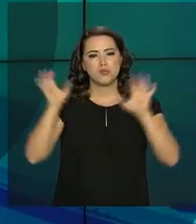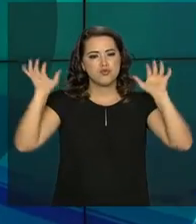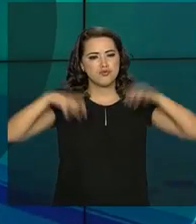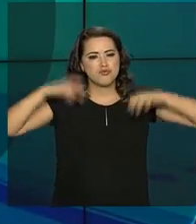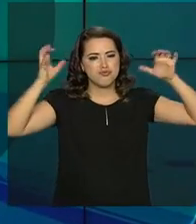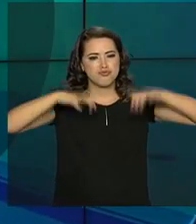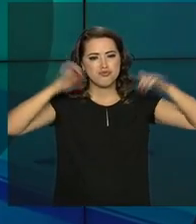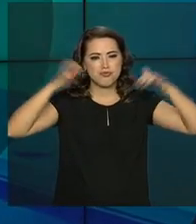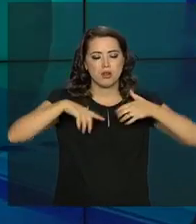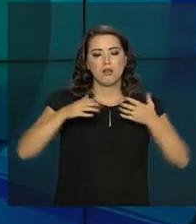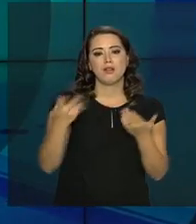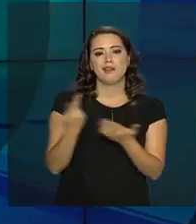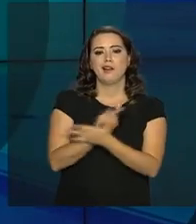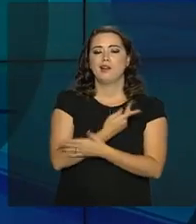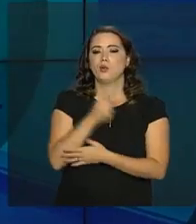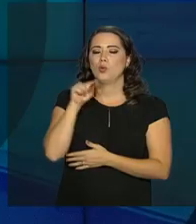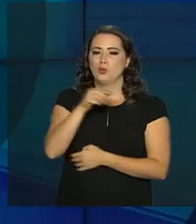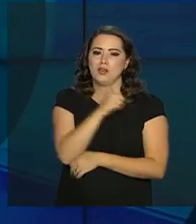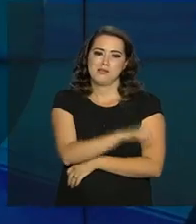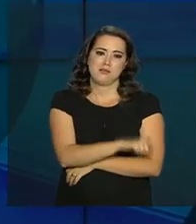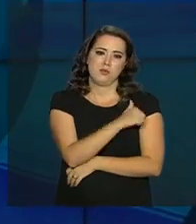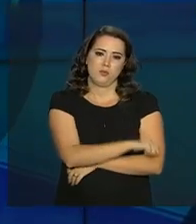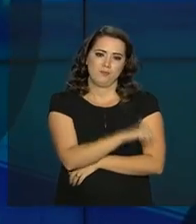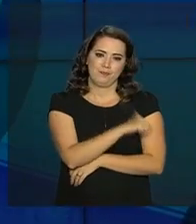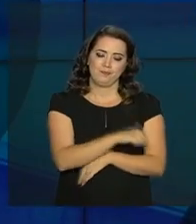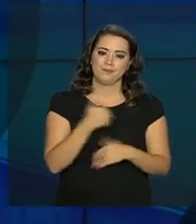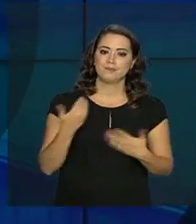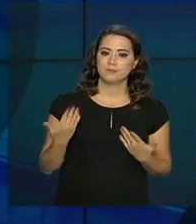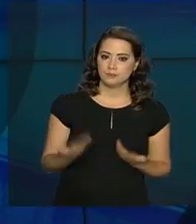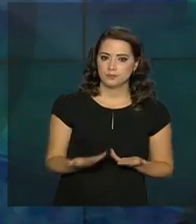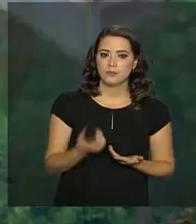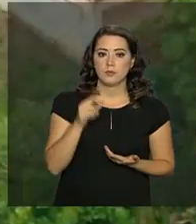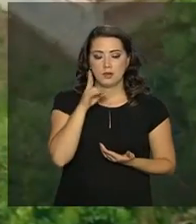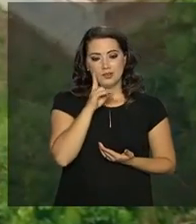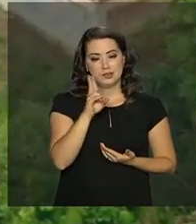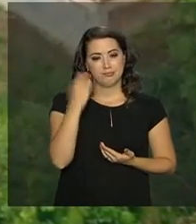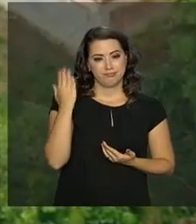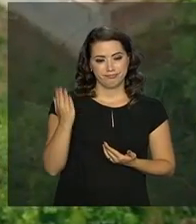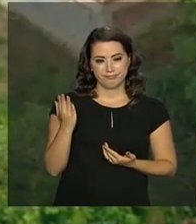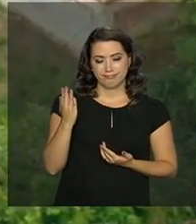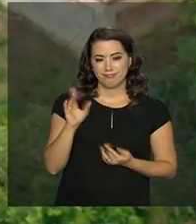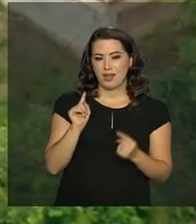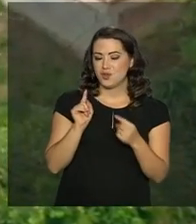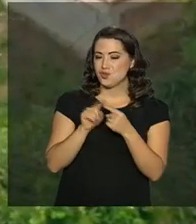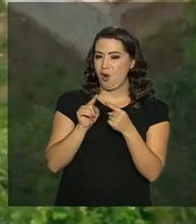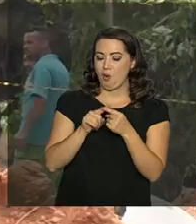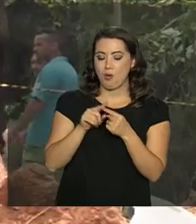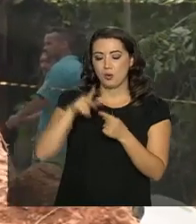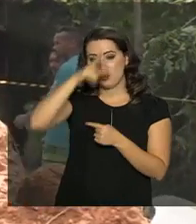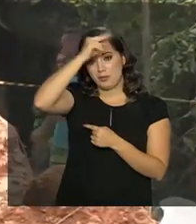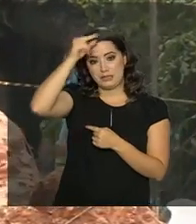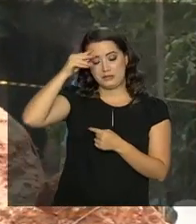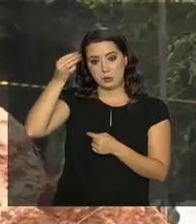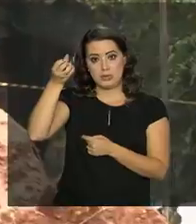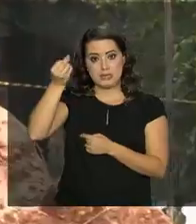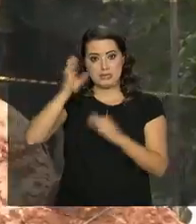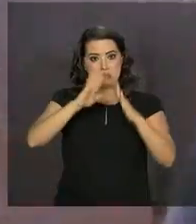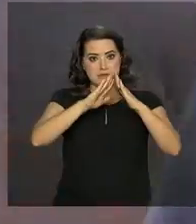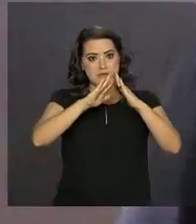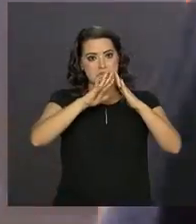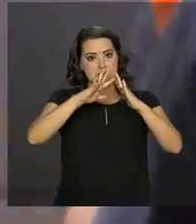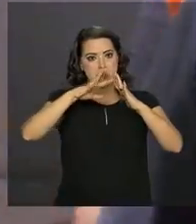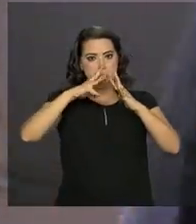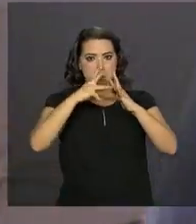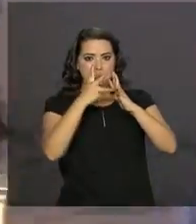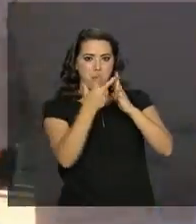de terra em niterói região metropolitana do rio de janeiro de acordo com a prefeitura 6 casas na região do morro da